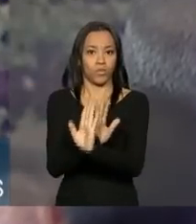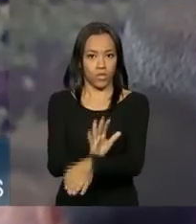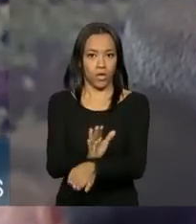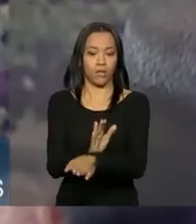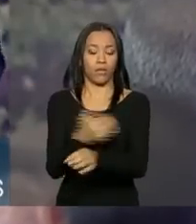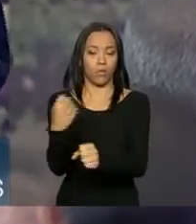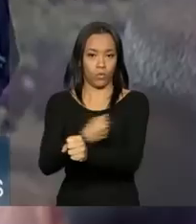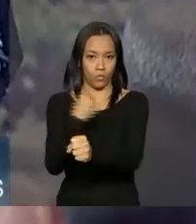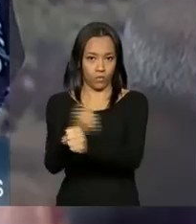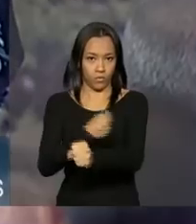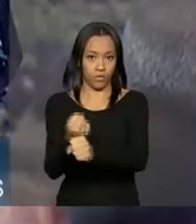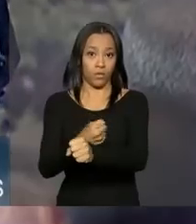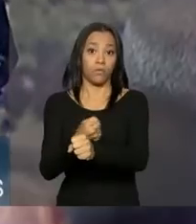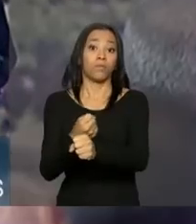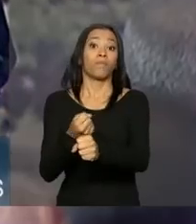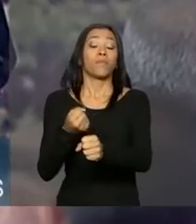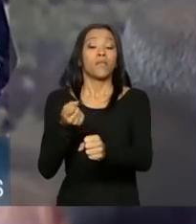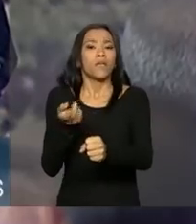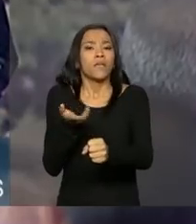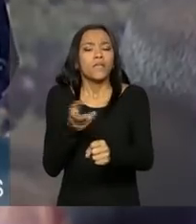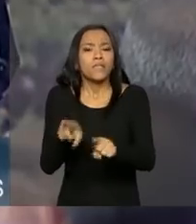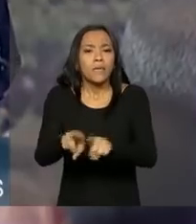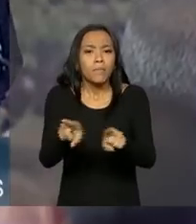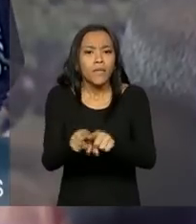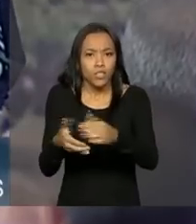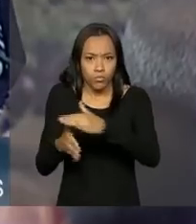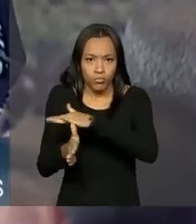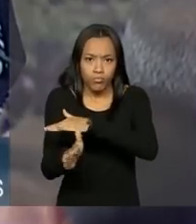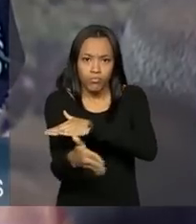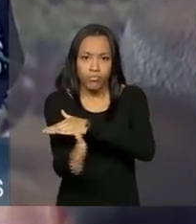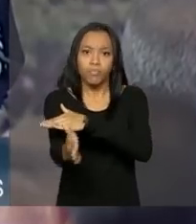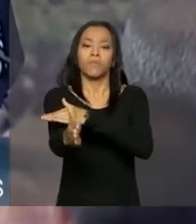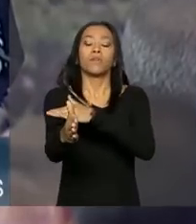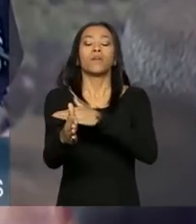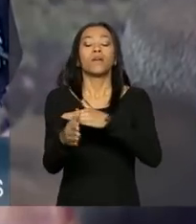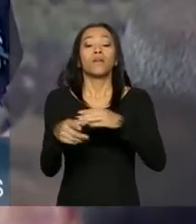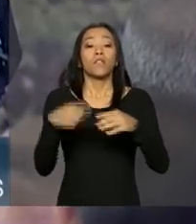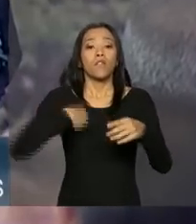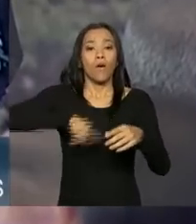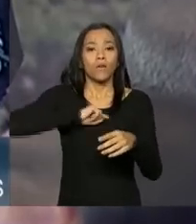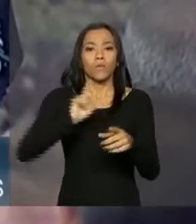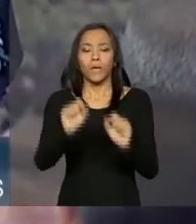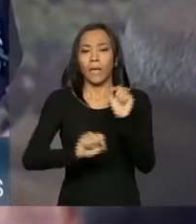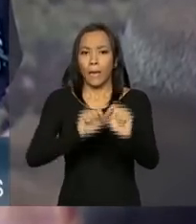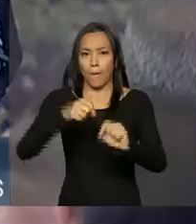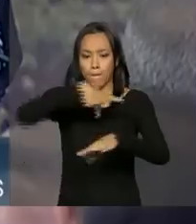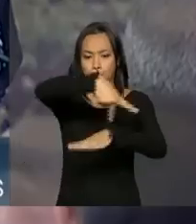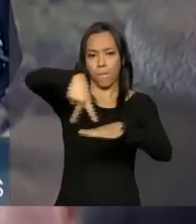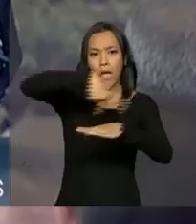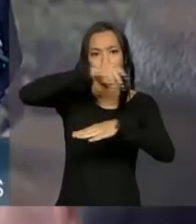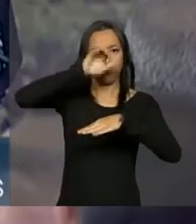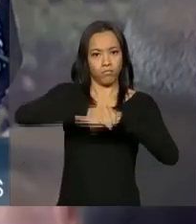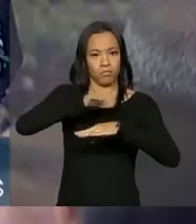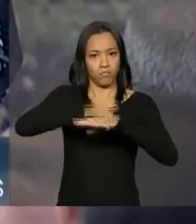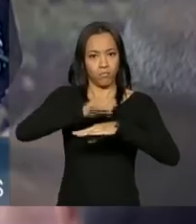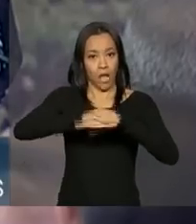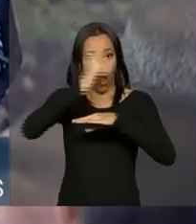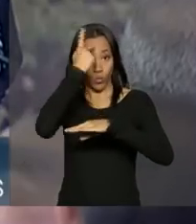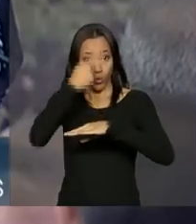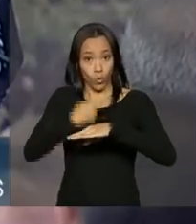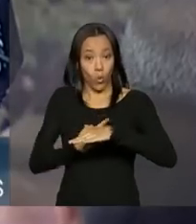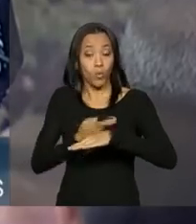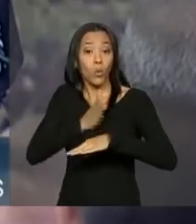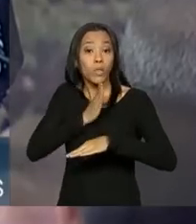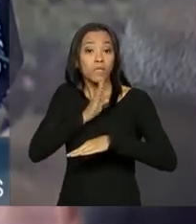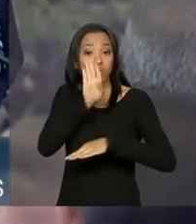apesar da redução de ritmo, consagraremos nossa condição de país autônomo em termos de domínio